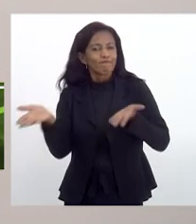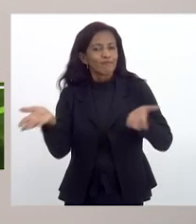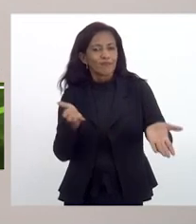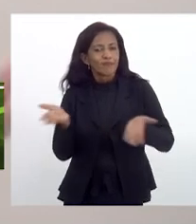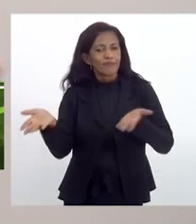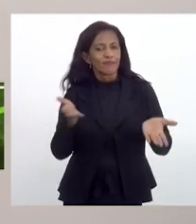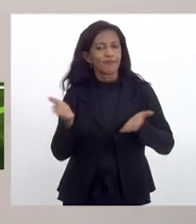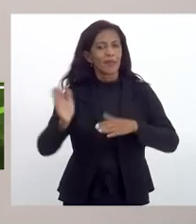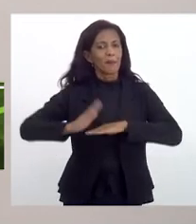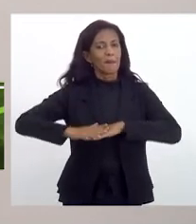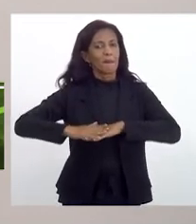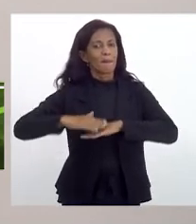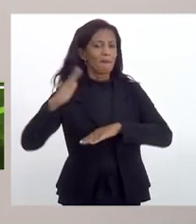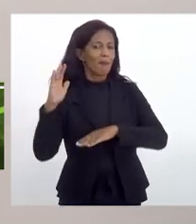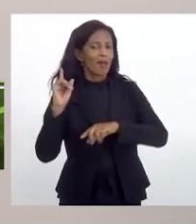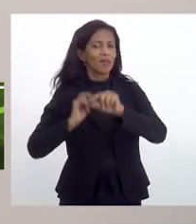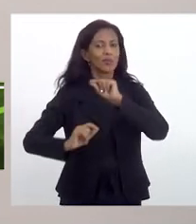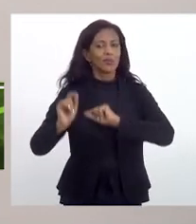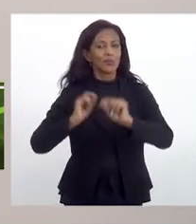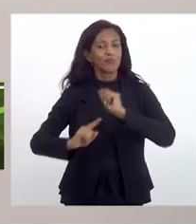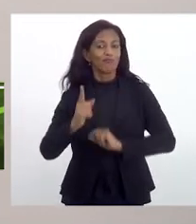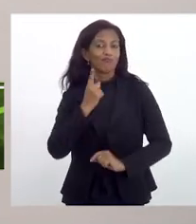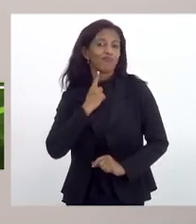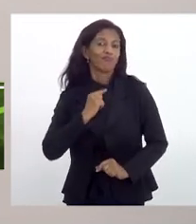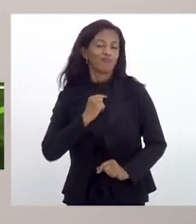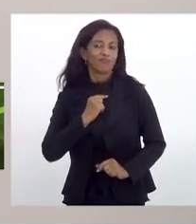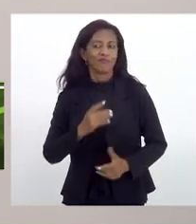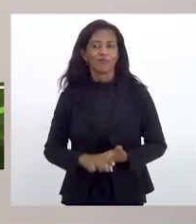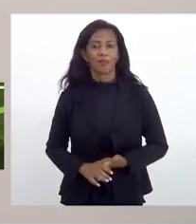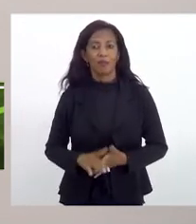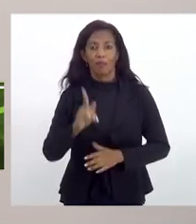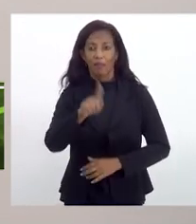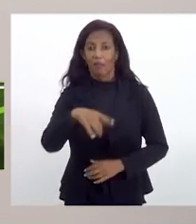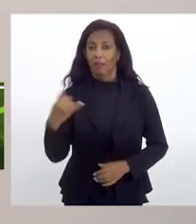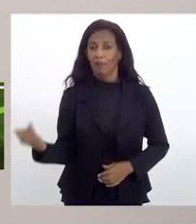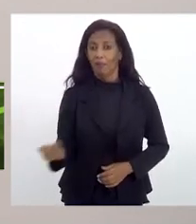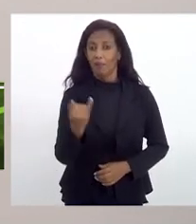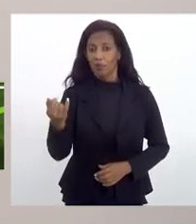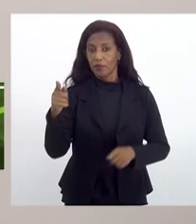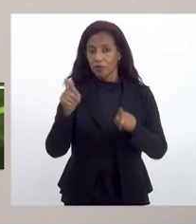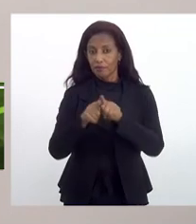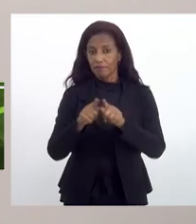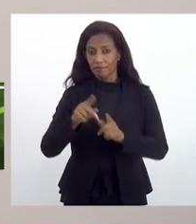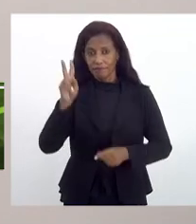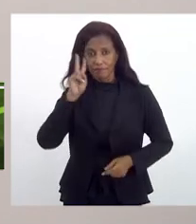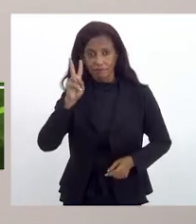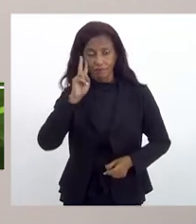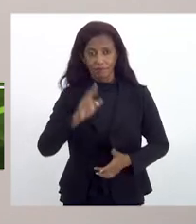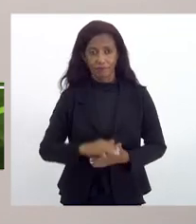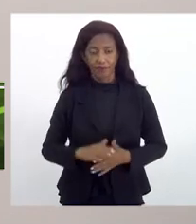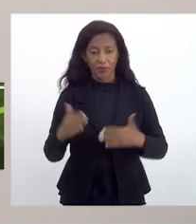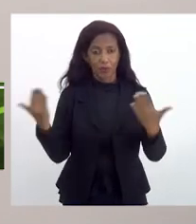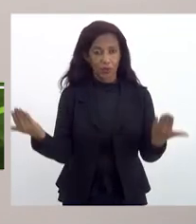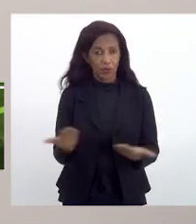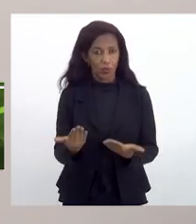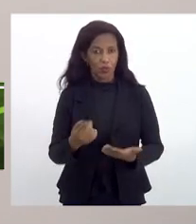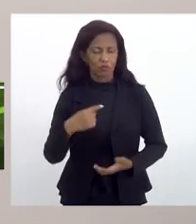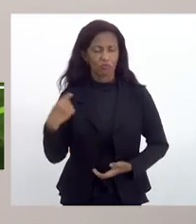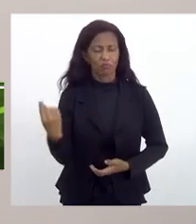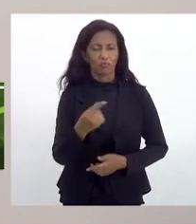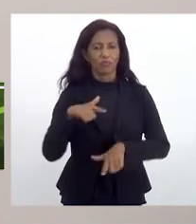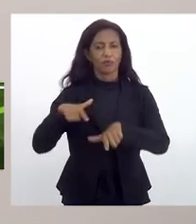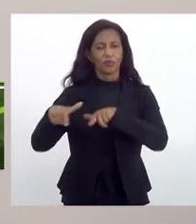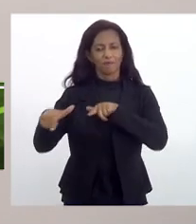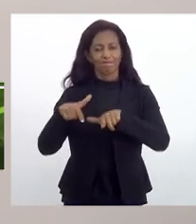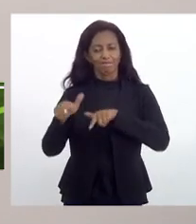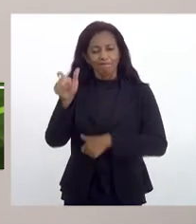mais ainda o que a gente deseja. Agora, é importante frisar, deputada, que hoje nós temos que trabalhar de um